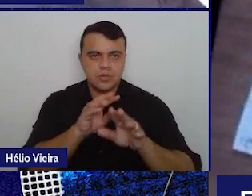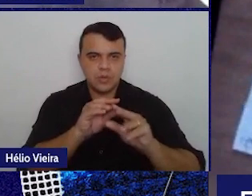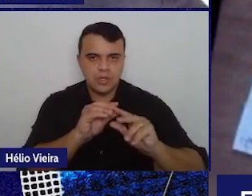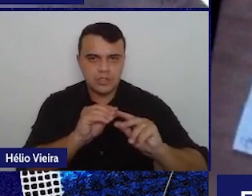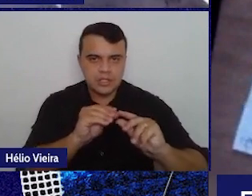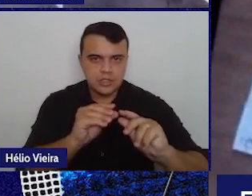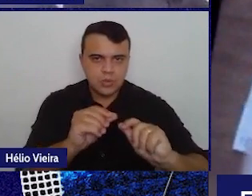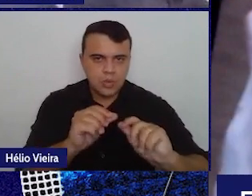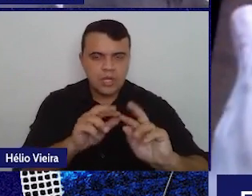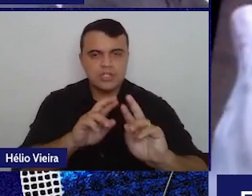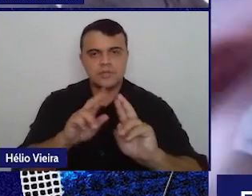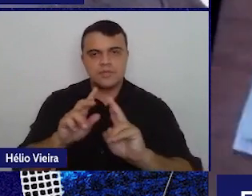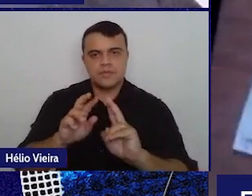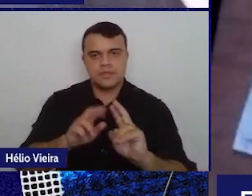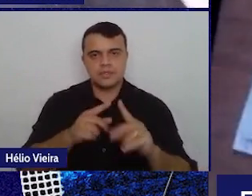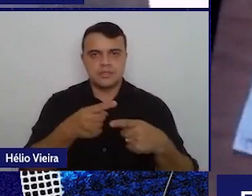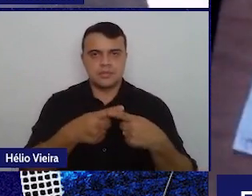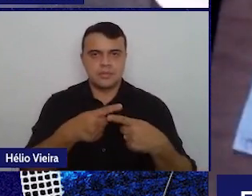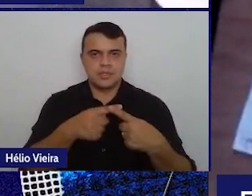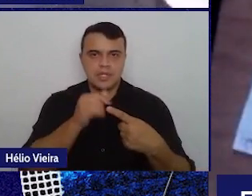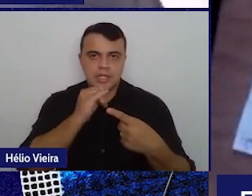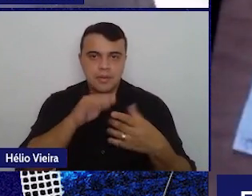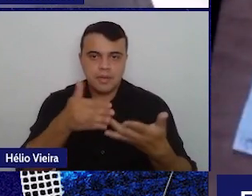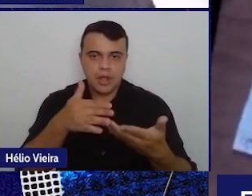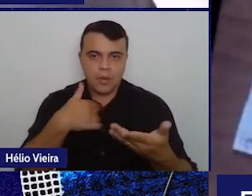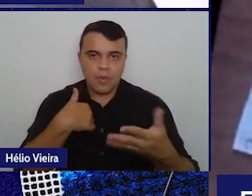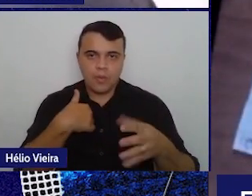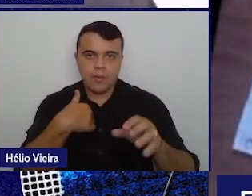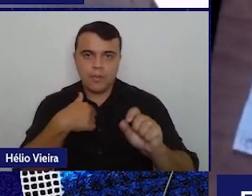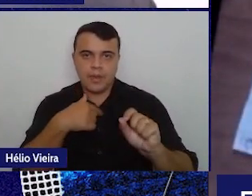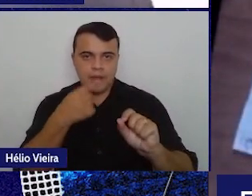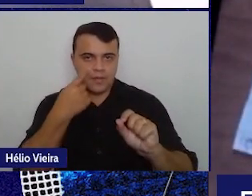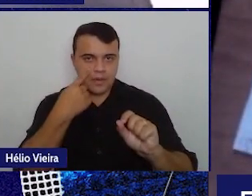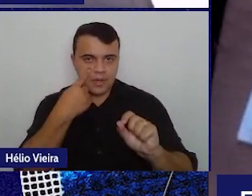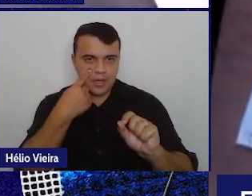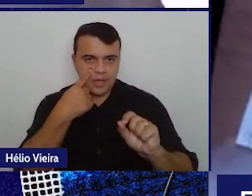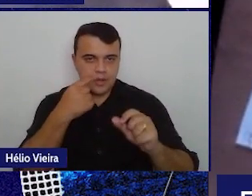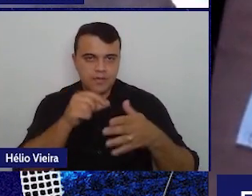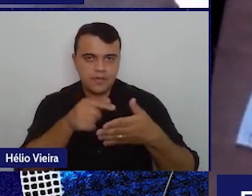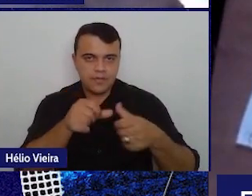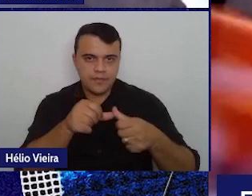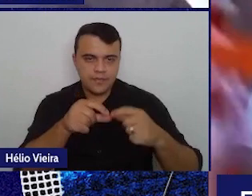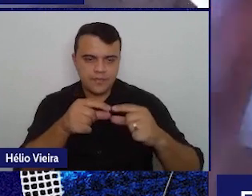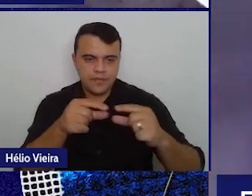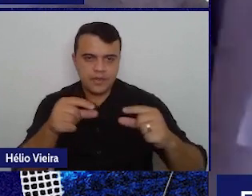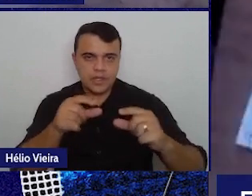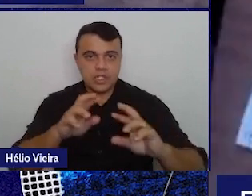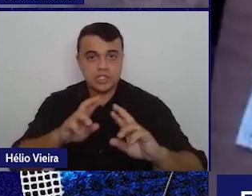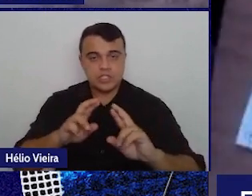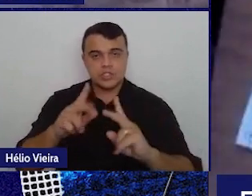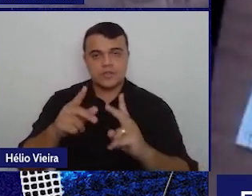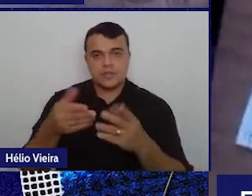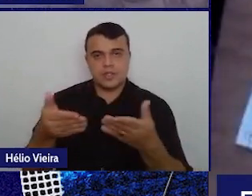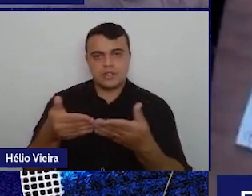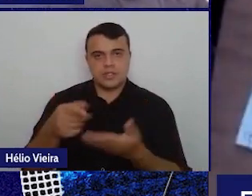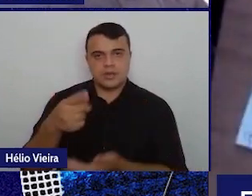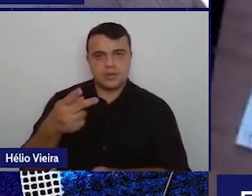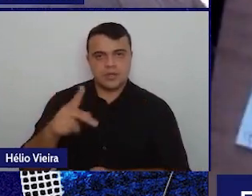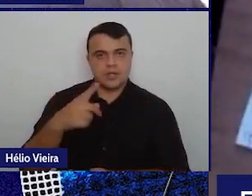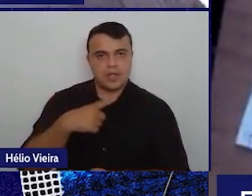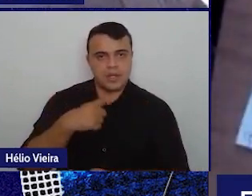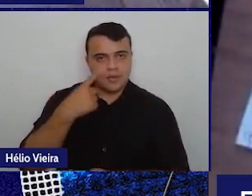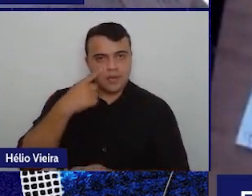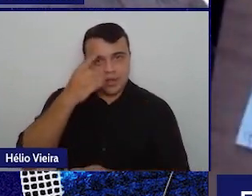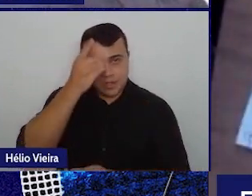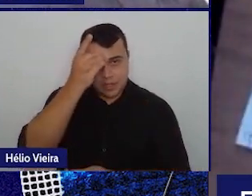texturas. Quando eu pegar uma fita de espessura diferente, eu vou criar um